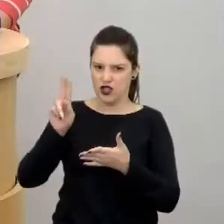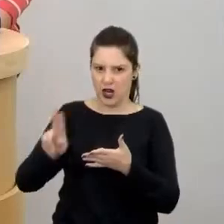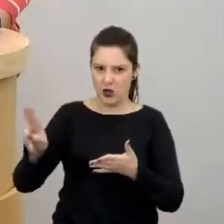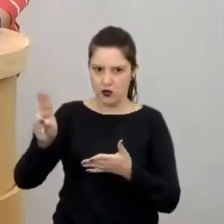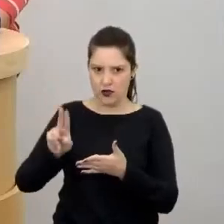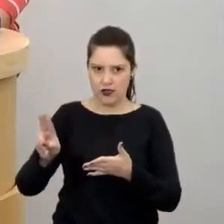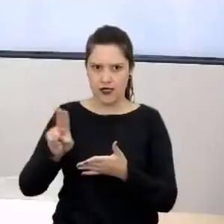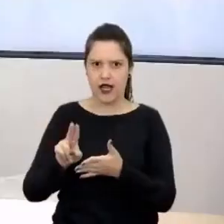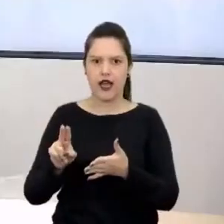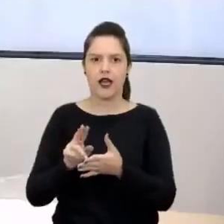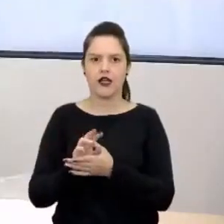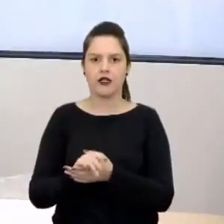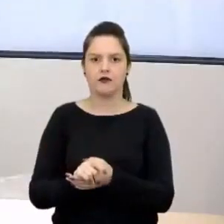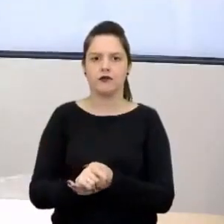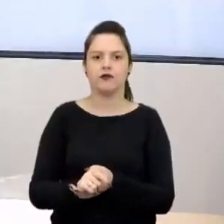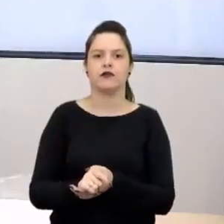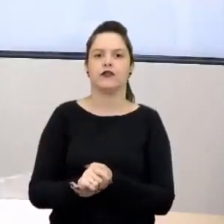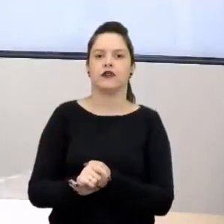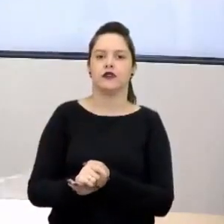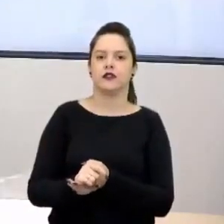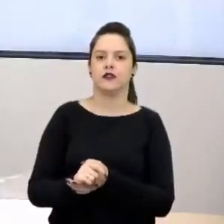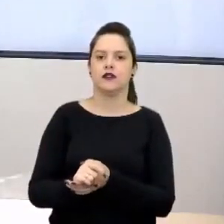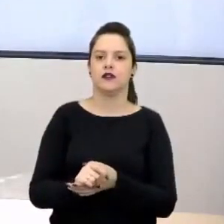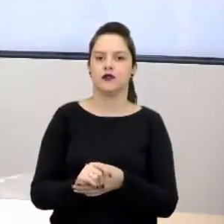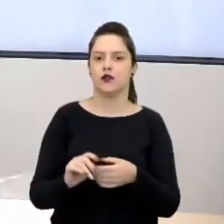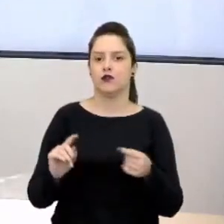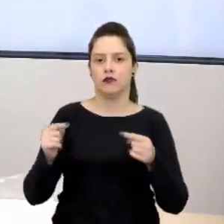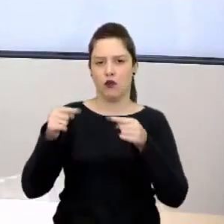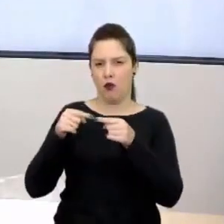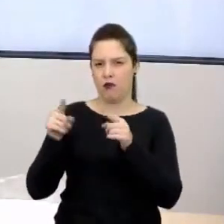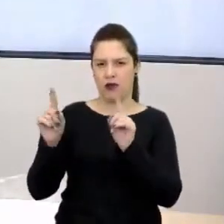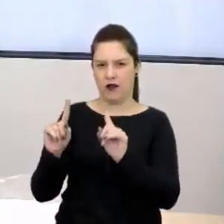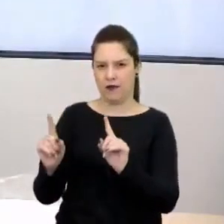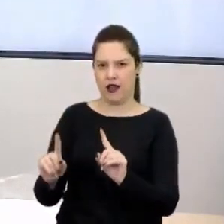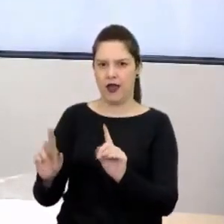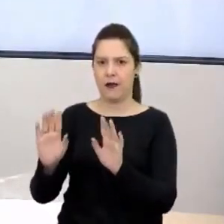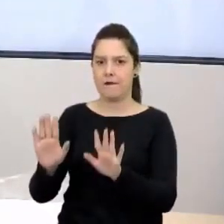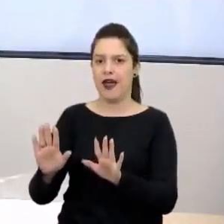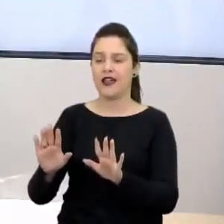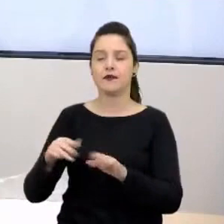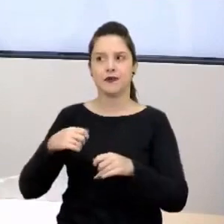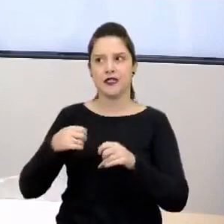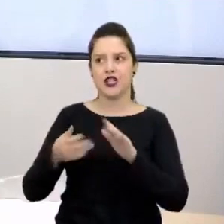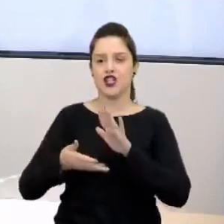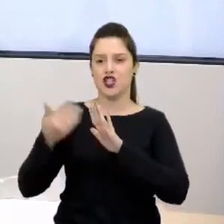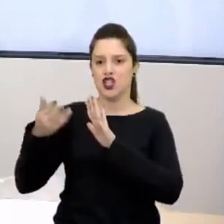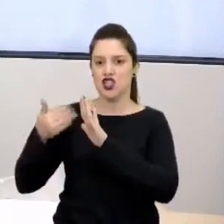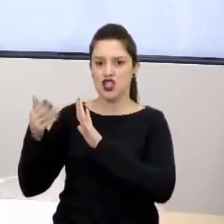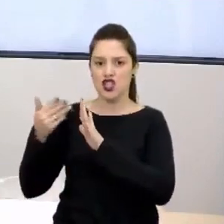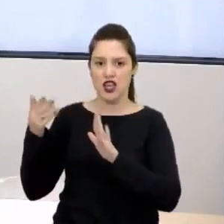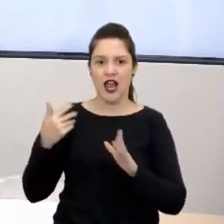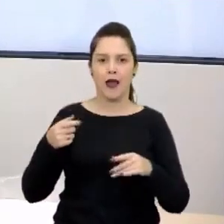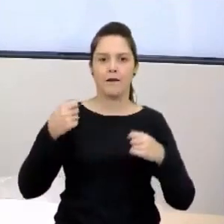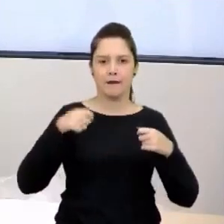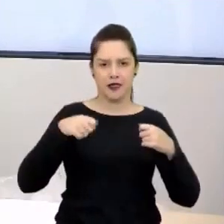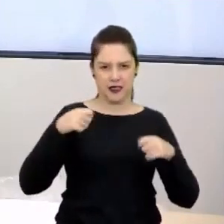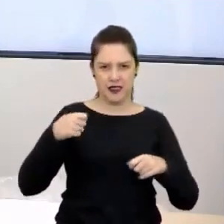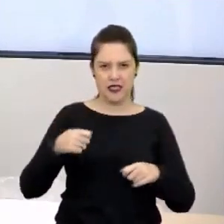Aproveita. Essa escovinha não precisa ser exclusiva para isso. Você pode fazer isso e desmontar. Eu já desmontei umas 300 vezes.